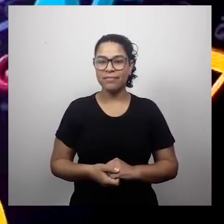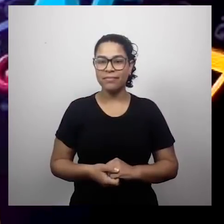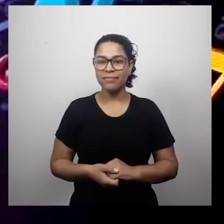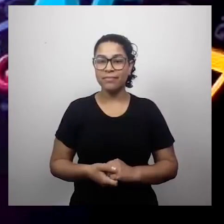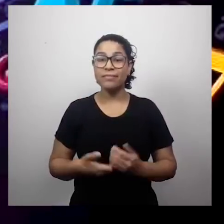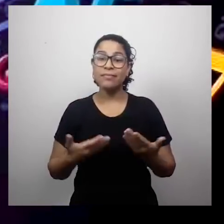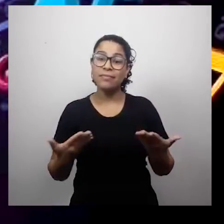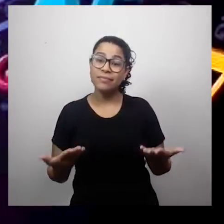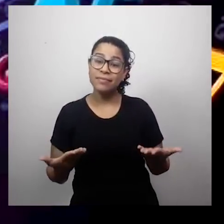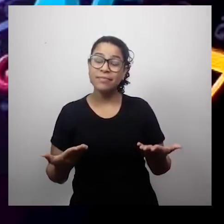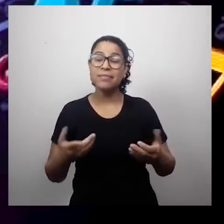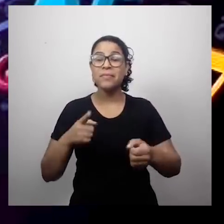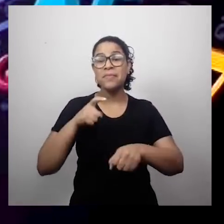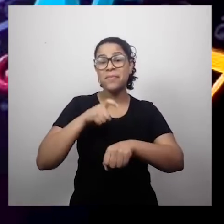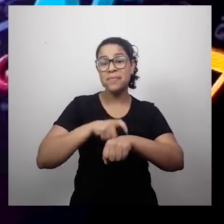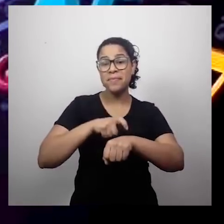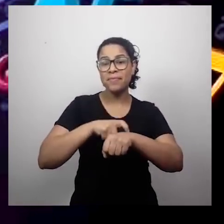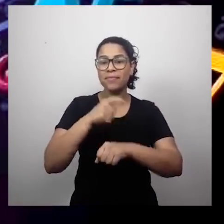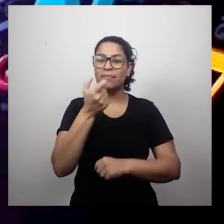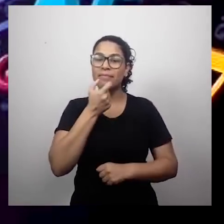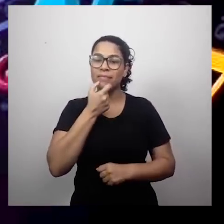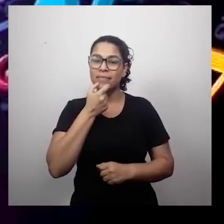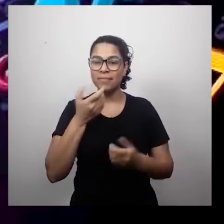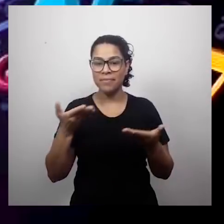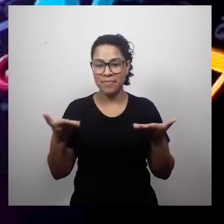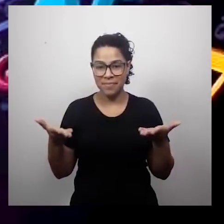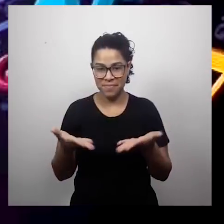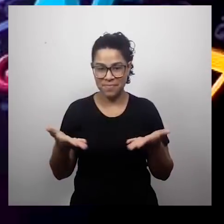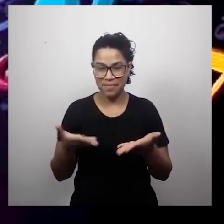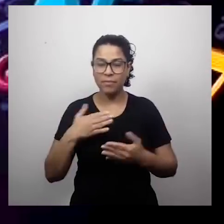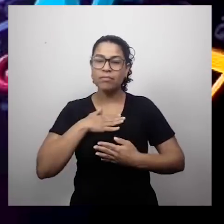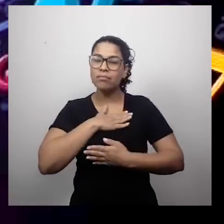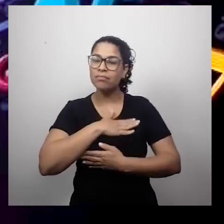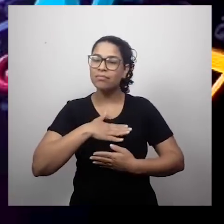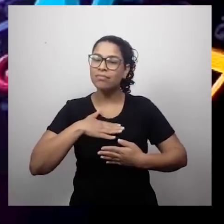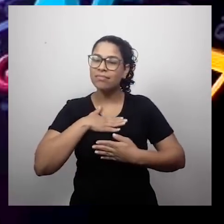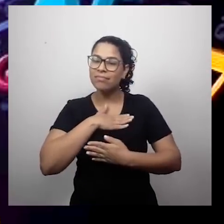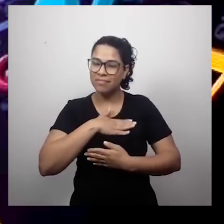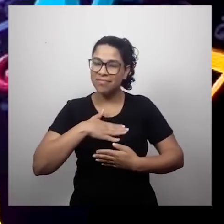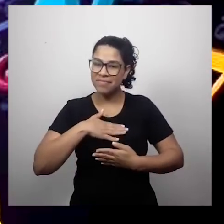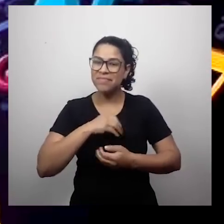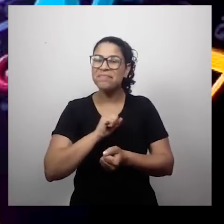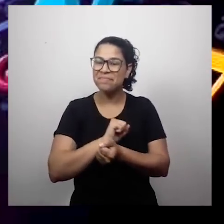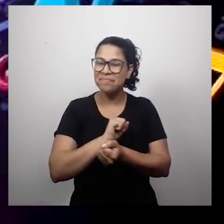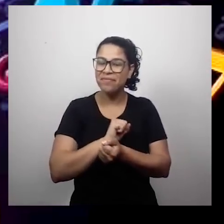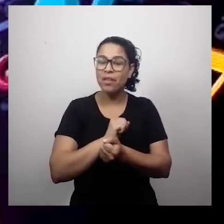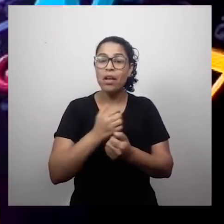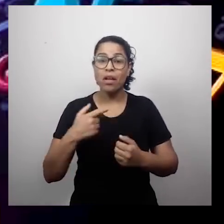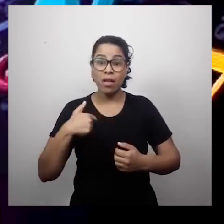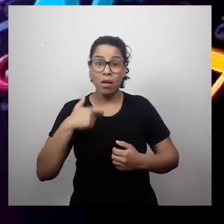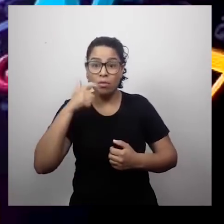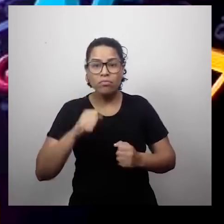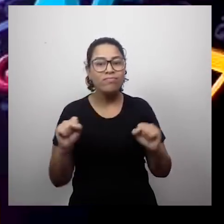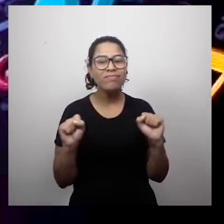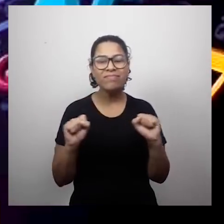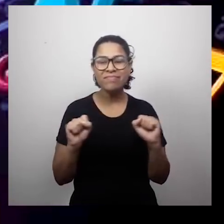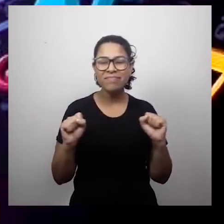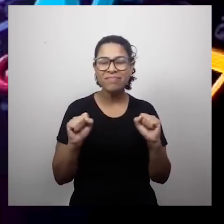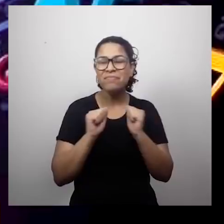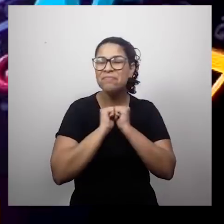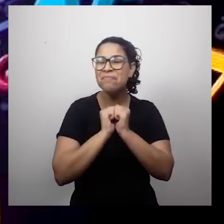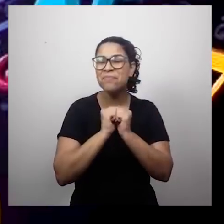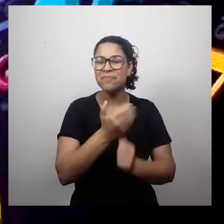E essa foi a nossa hora do inglês de hoje. Espero que vocês tenham gostado e eu gostei muito de estar aqui com vocês mais